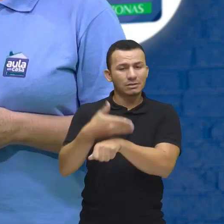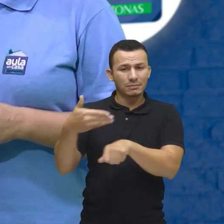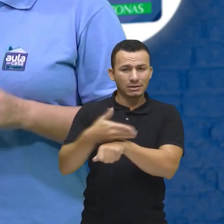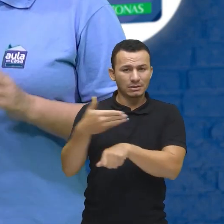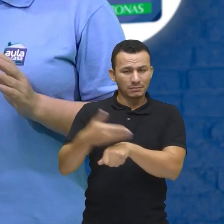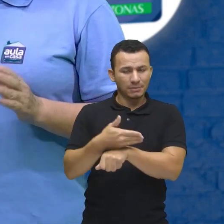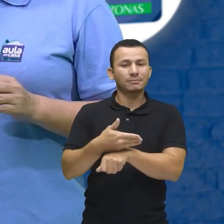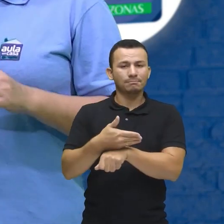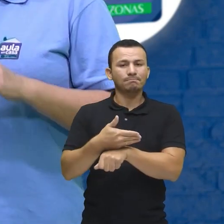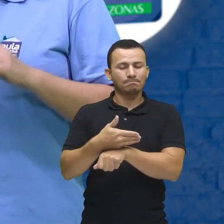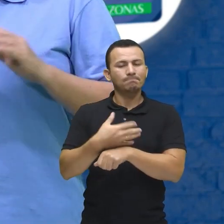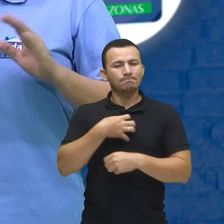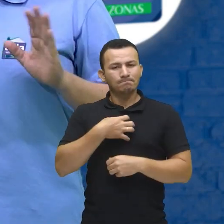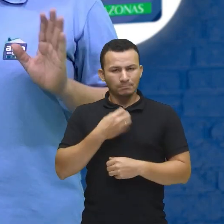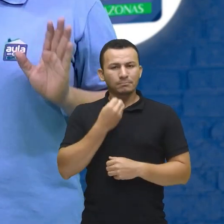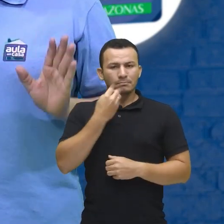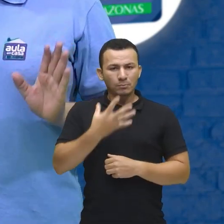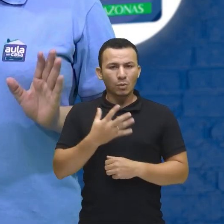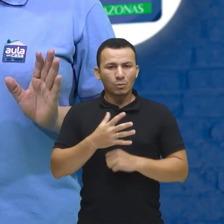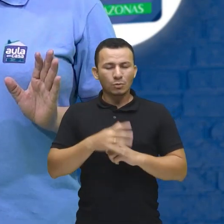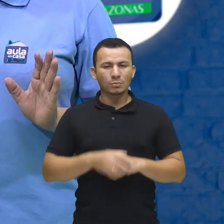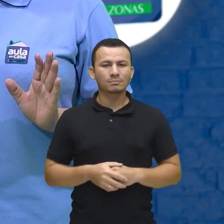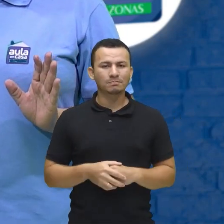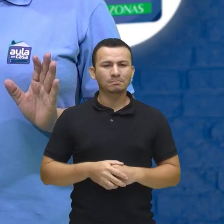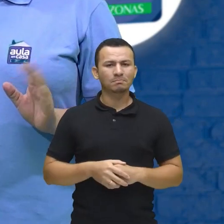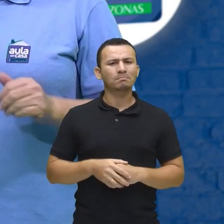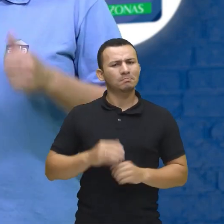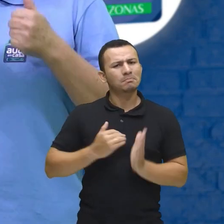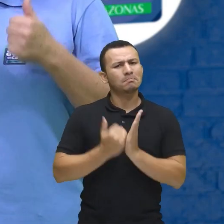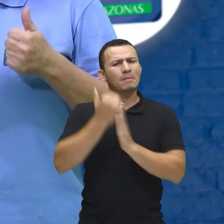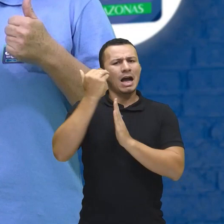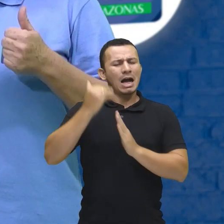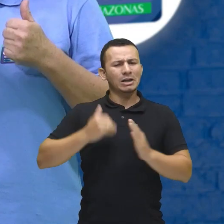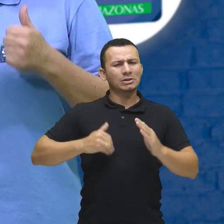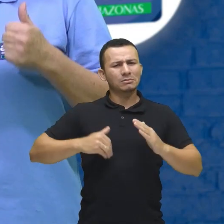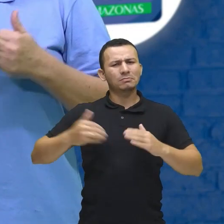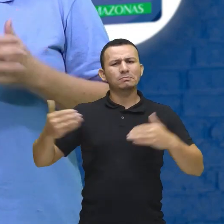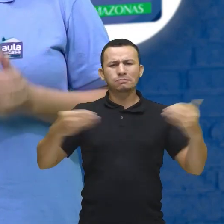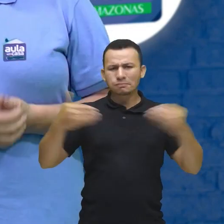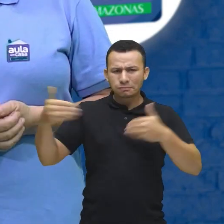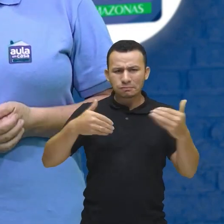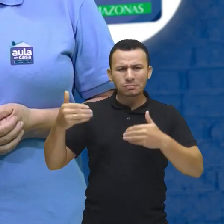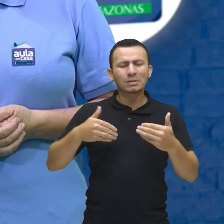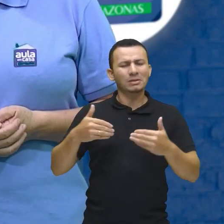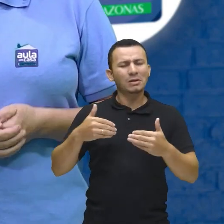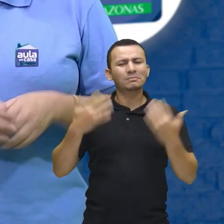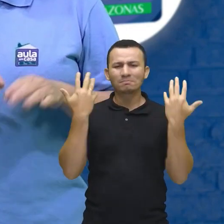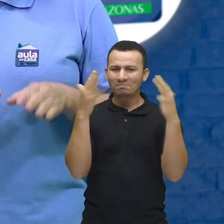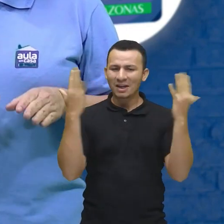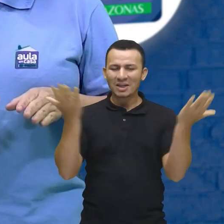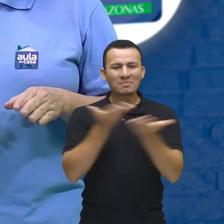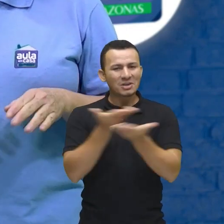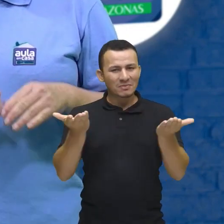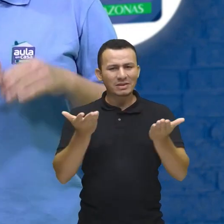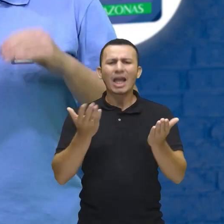vocês, foi muito boa, não esperava que estava sendo tanto assim. Olha, parabéns aí para quem participou e eu quero mais. A